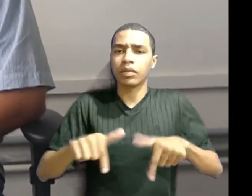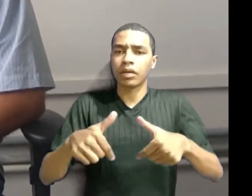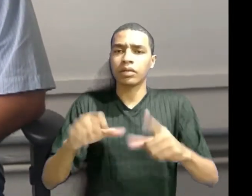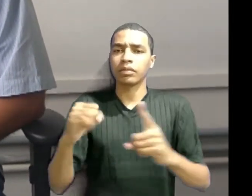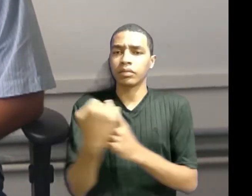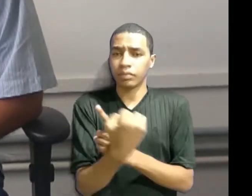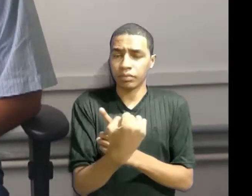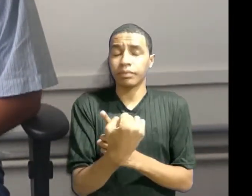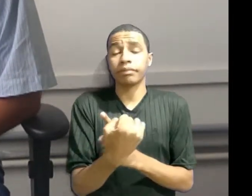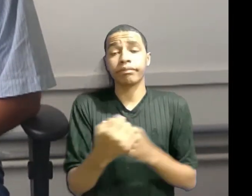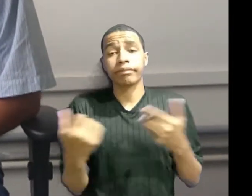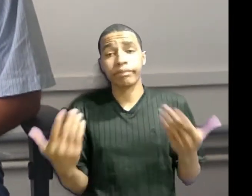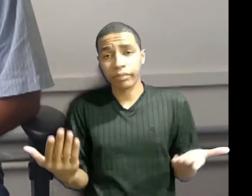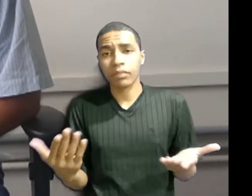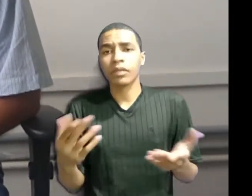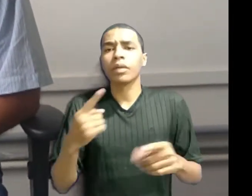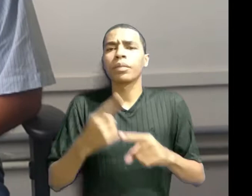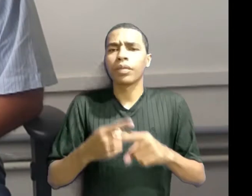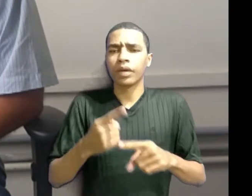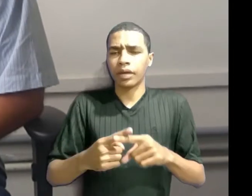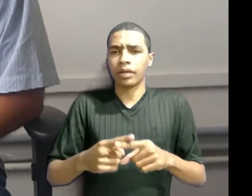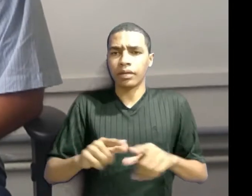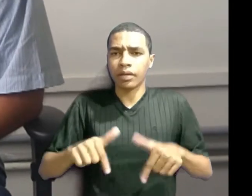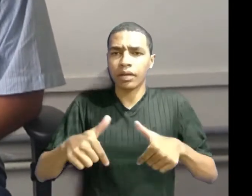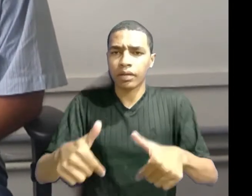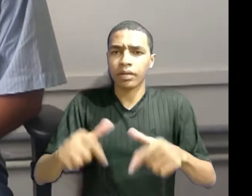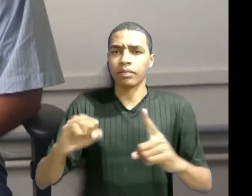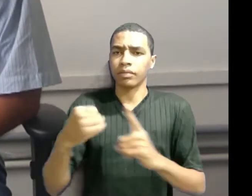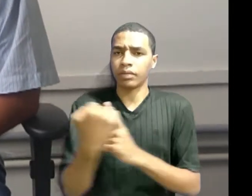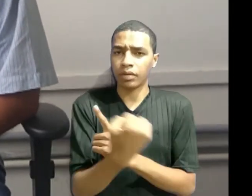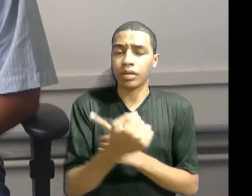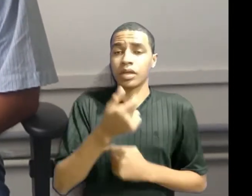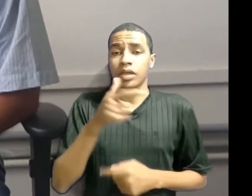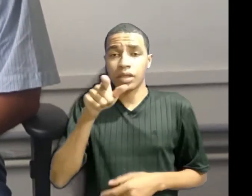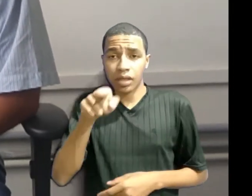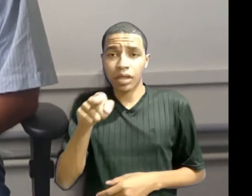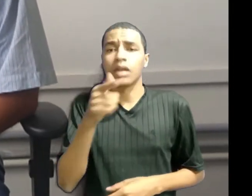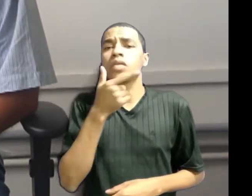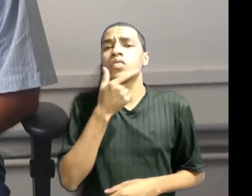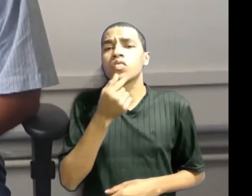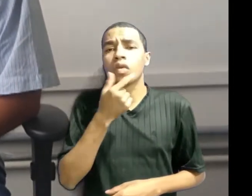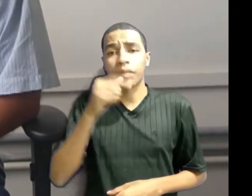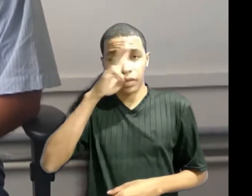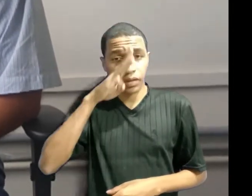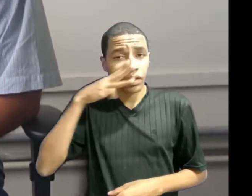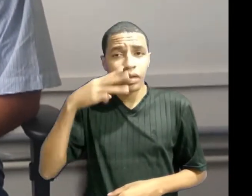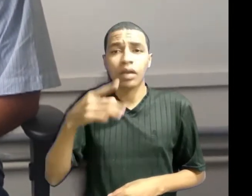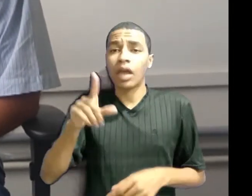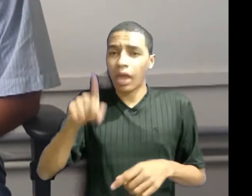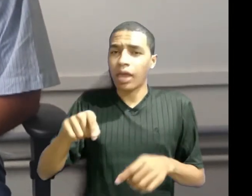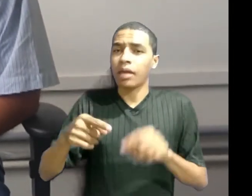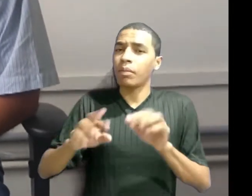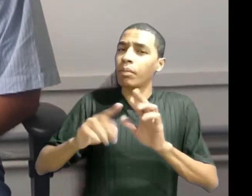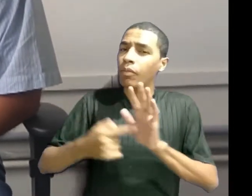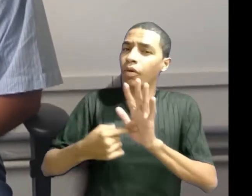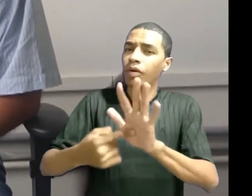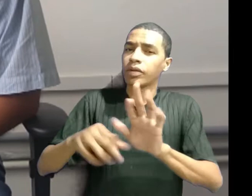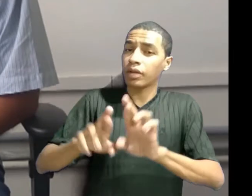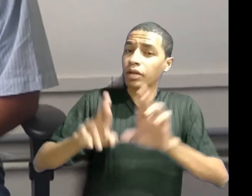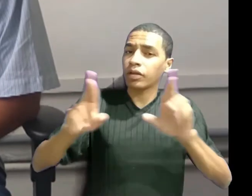ação social, né? Porque a partir da ação social que ele vai diferenciar da teoria de